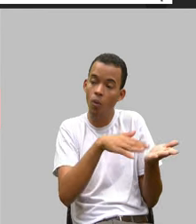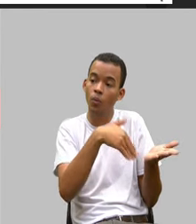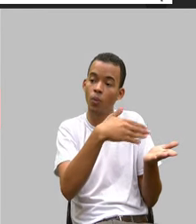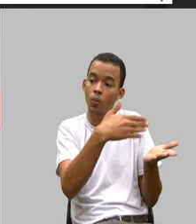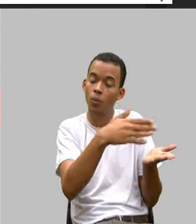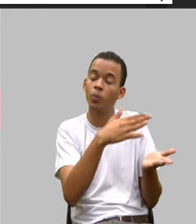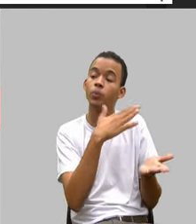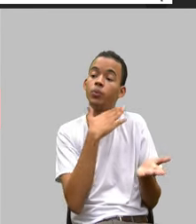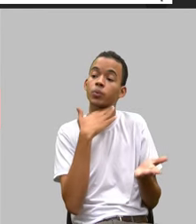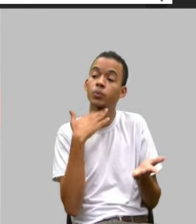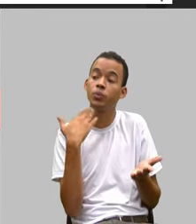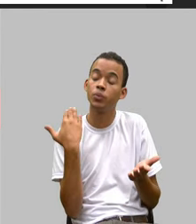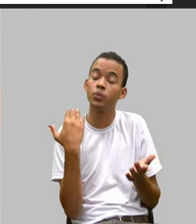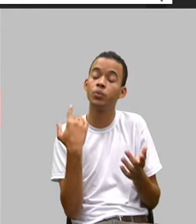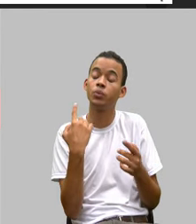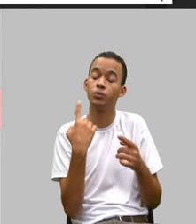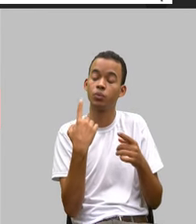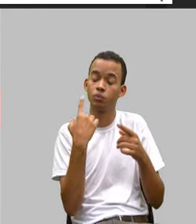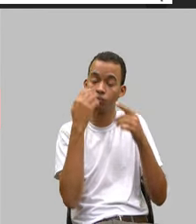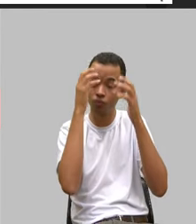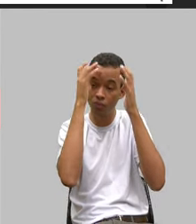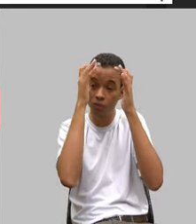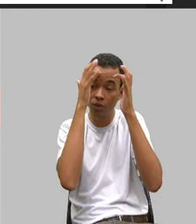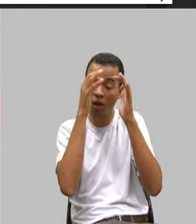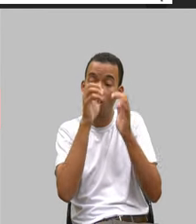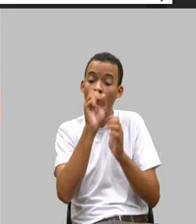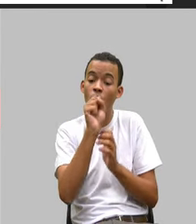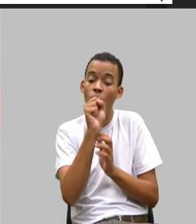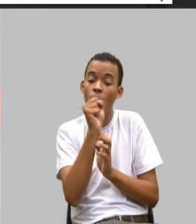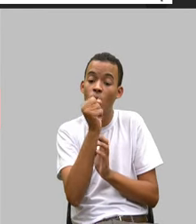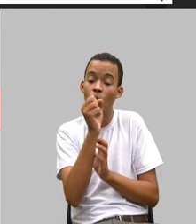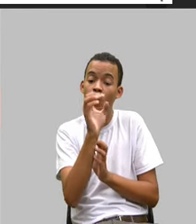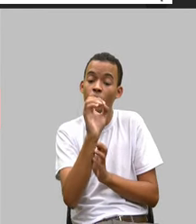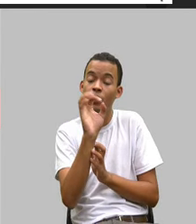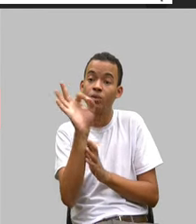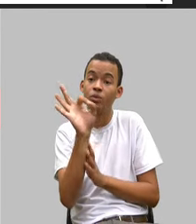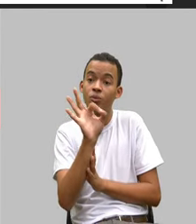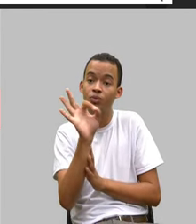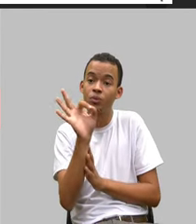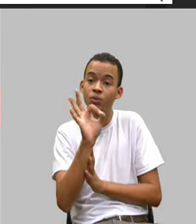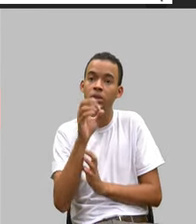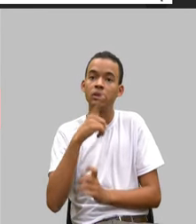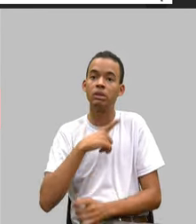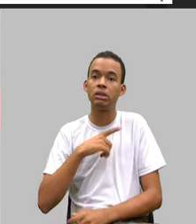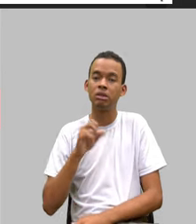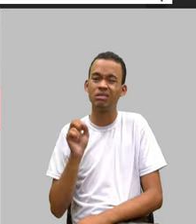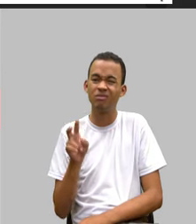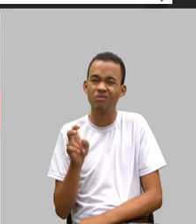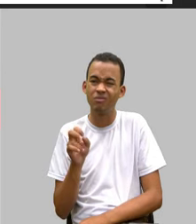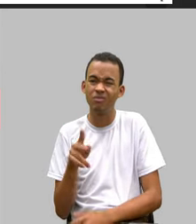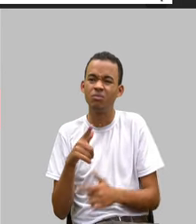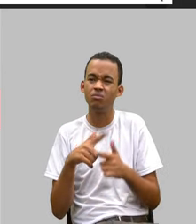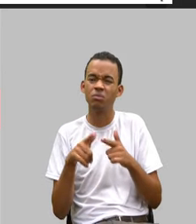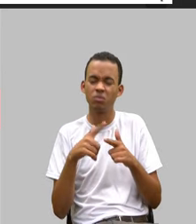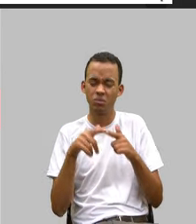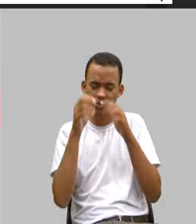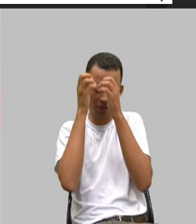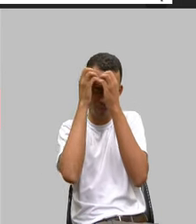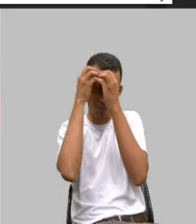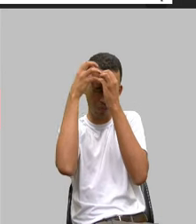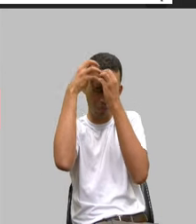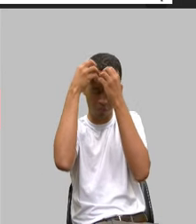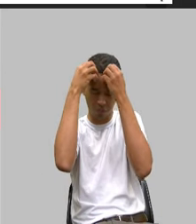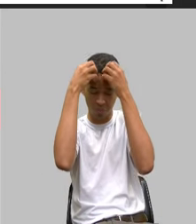tem um cérebro 80% comprometido por cicatriz de herps inflamadas ele tá no estado dele é